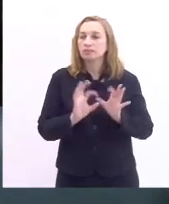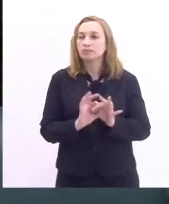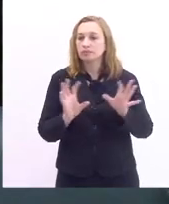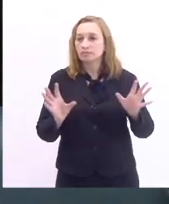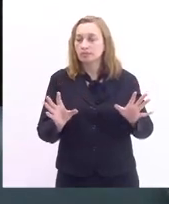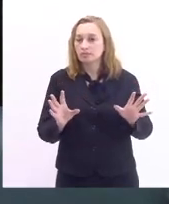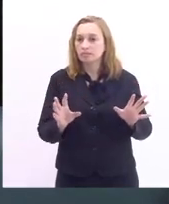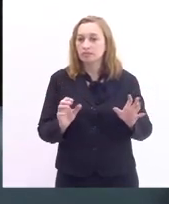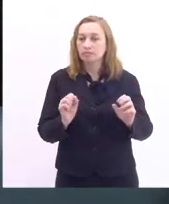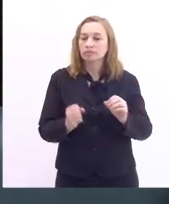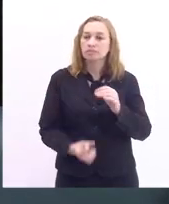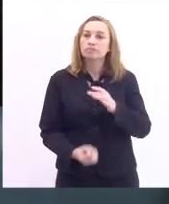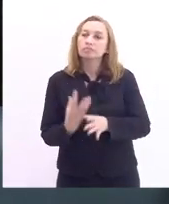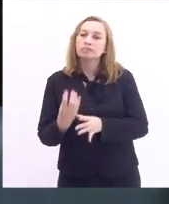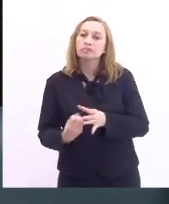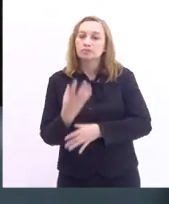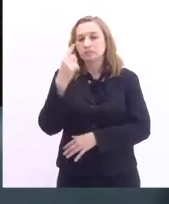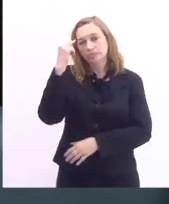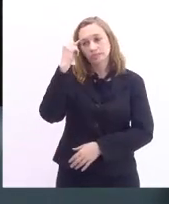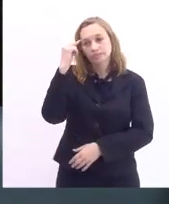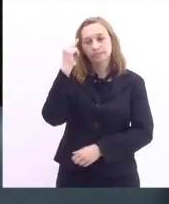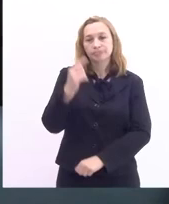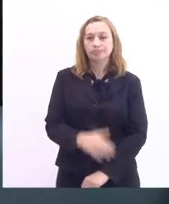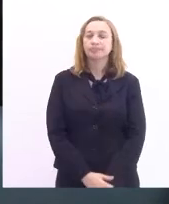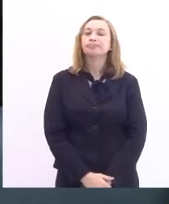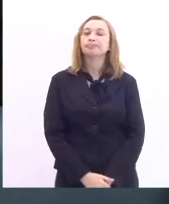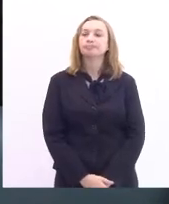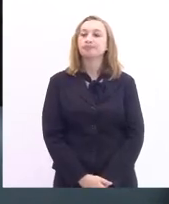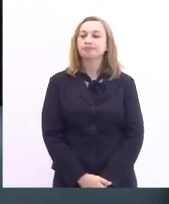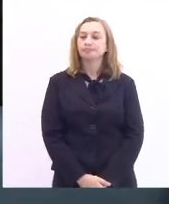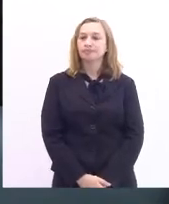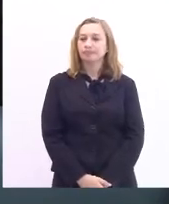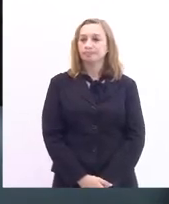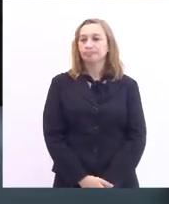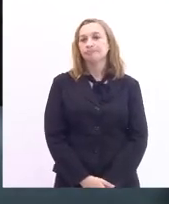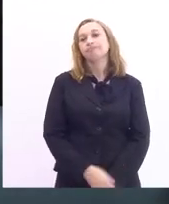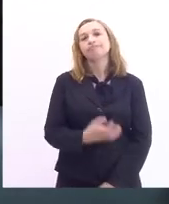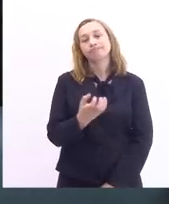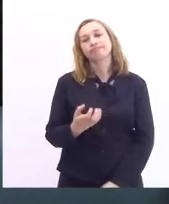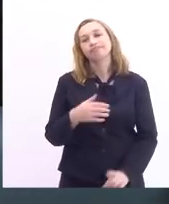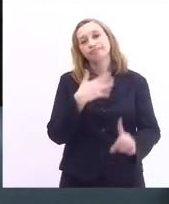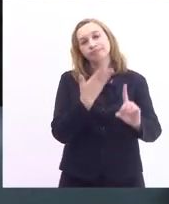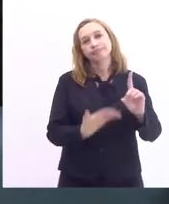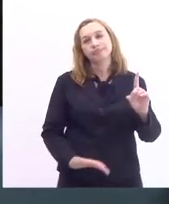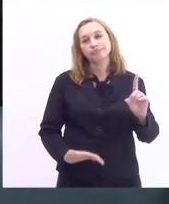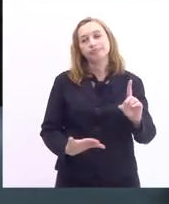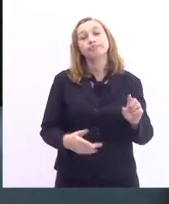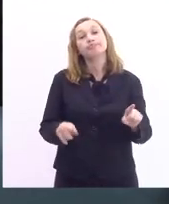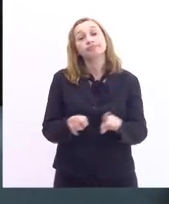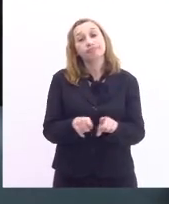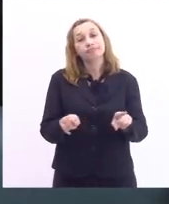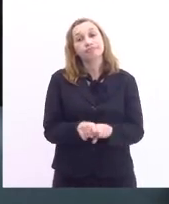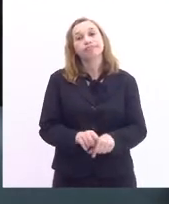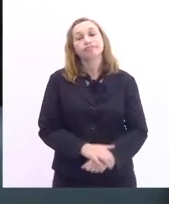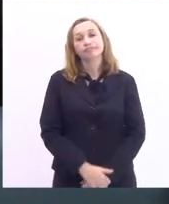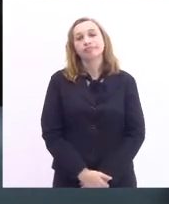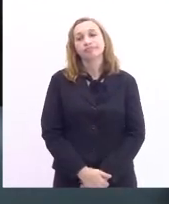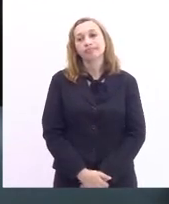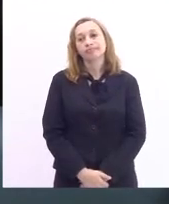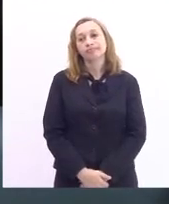liberdade de produzir de pensar e é eu quero prestar essa homenagem também